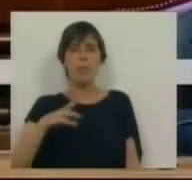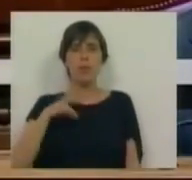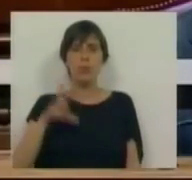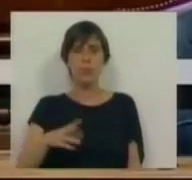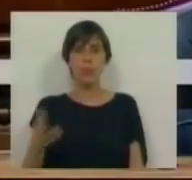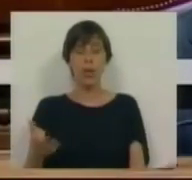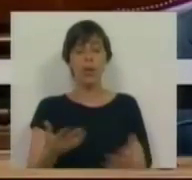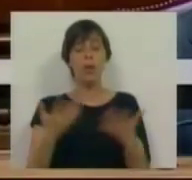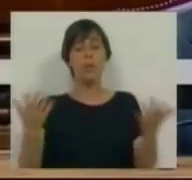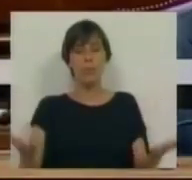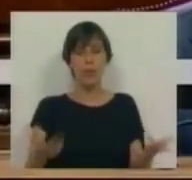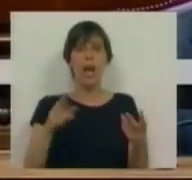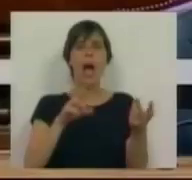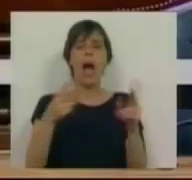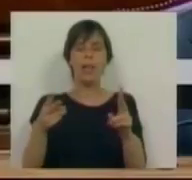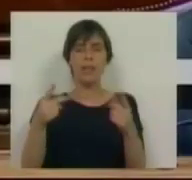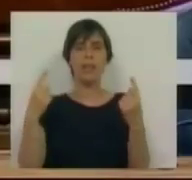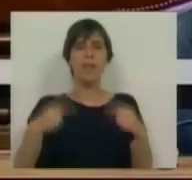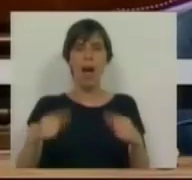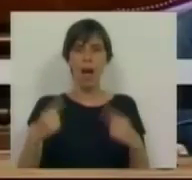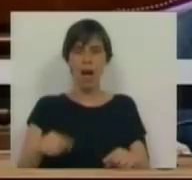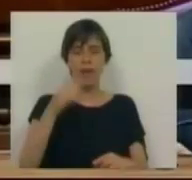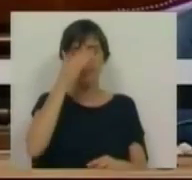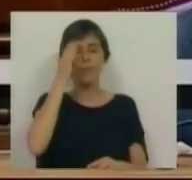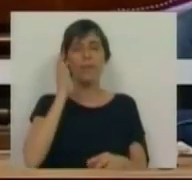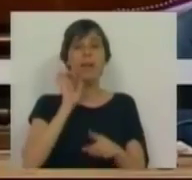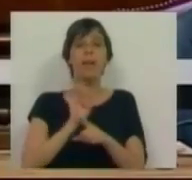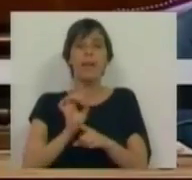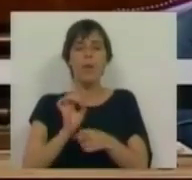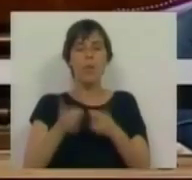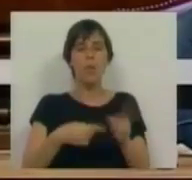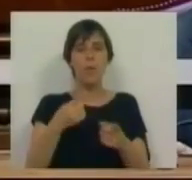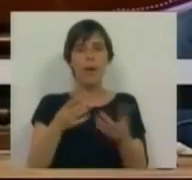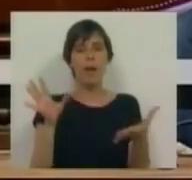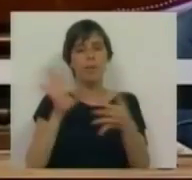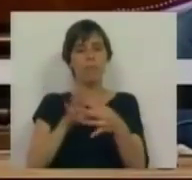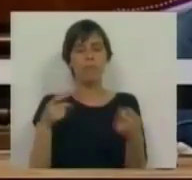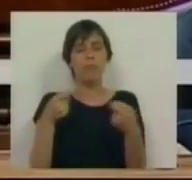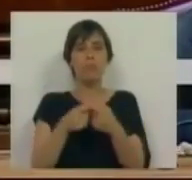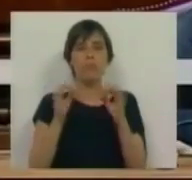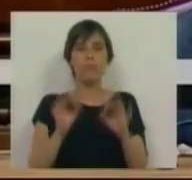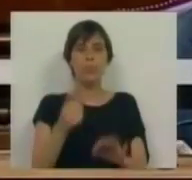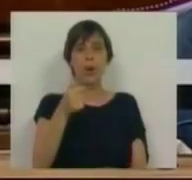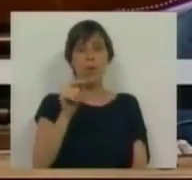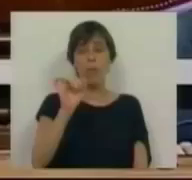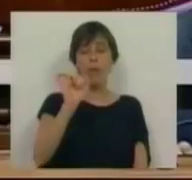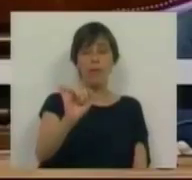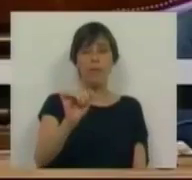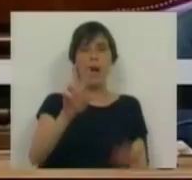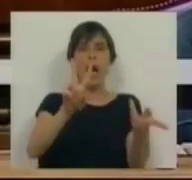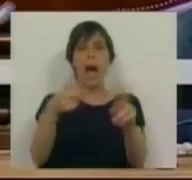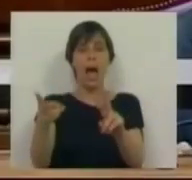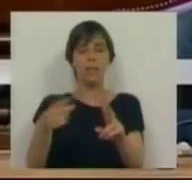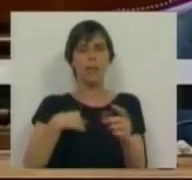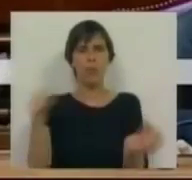portugueses. Portanto, há alternativas. Aquela que é personificada no Bloco de Esquerda é uma